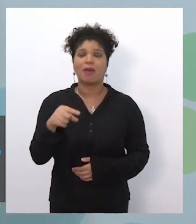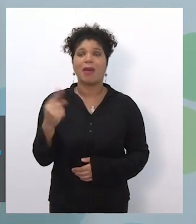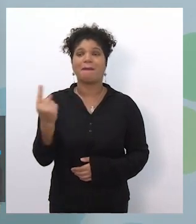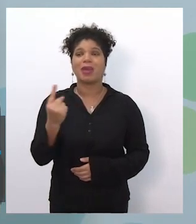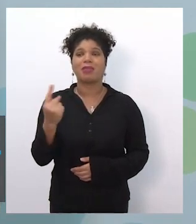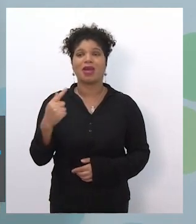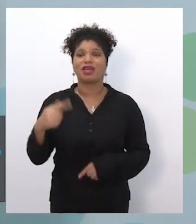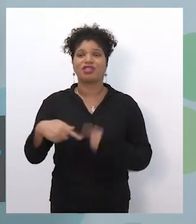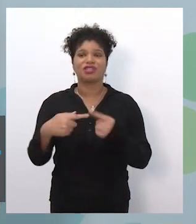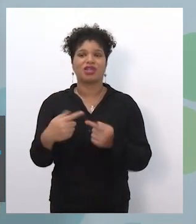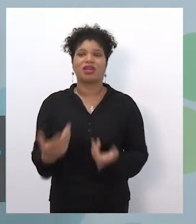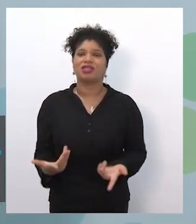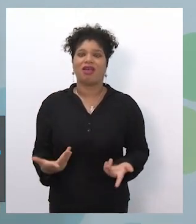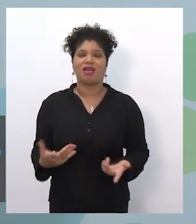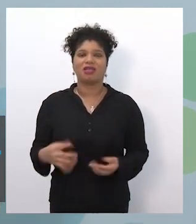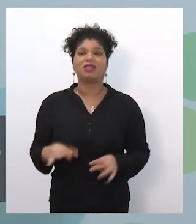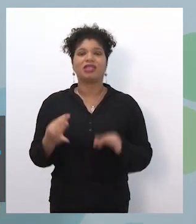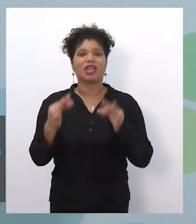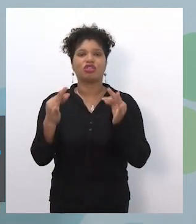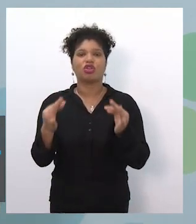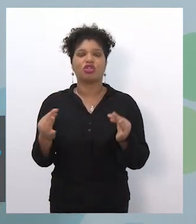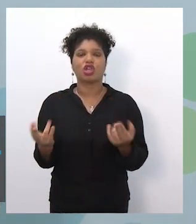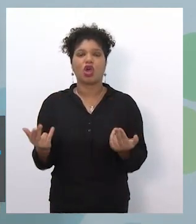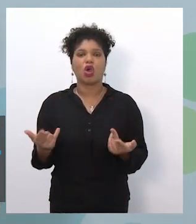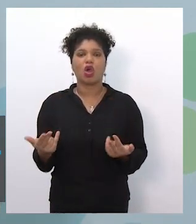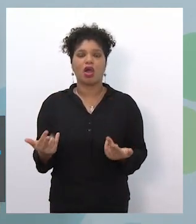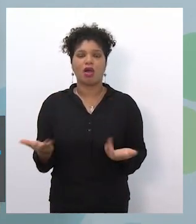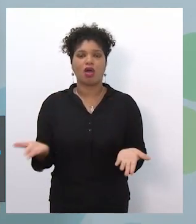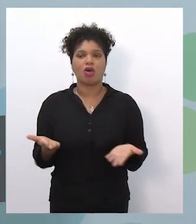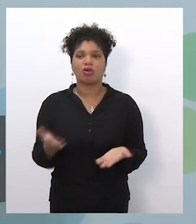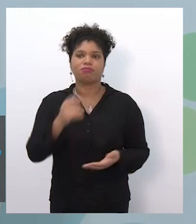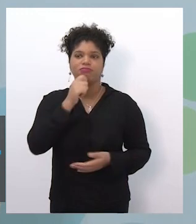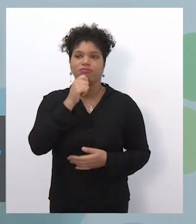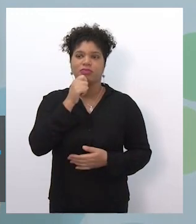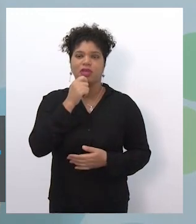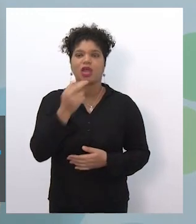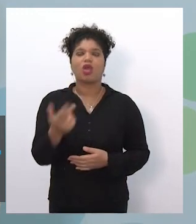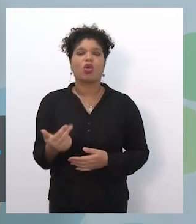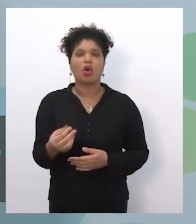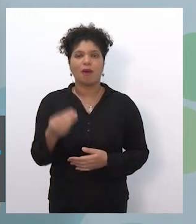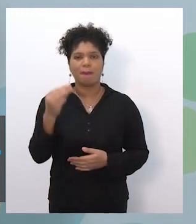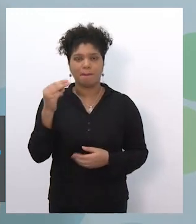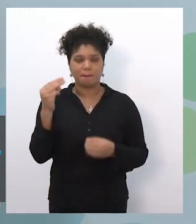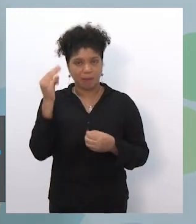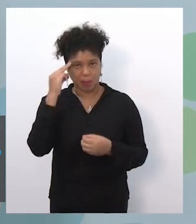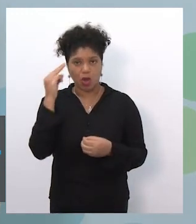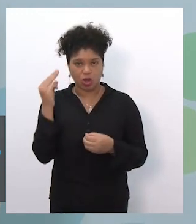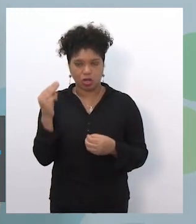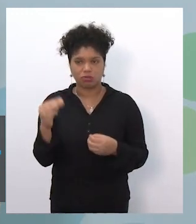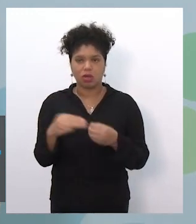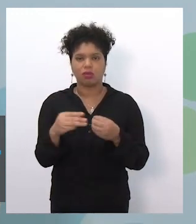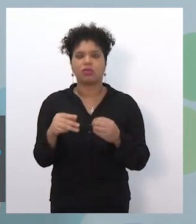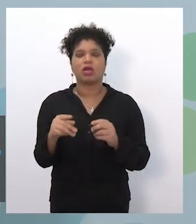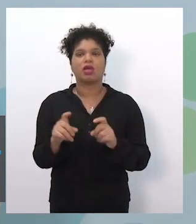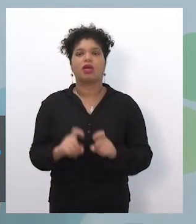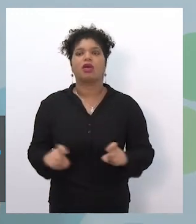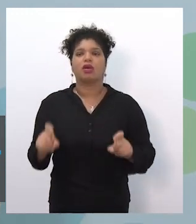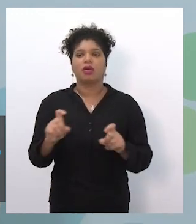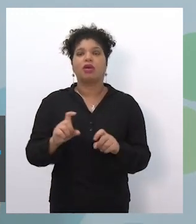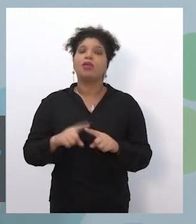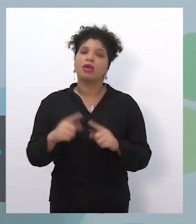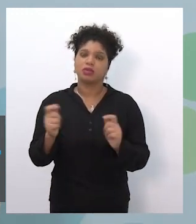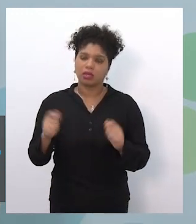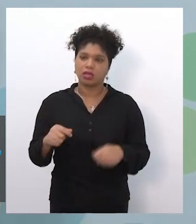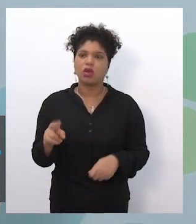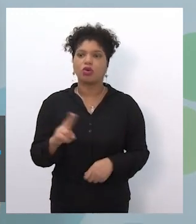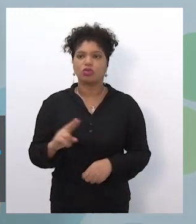Então, ele não tinha tanta tecnologia que tem hoje, entendeu? E a mesma coisa a memória. Porém, para trabalhar, deu